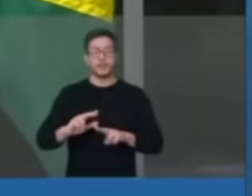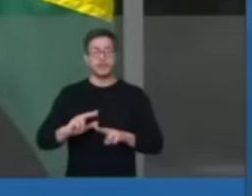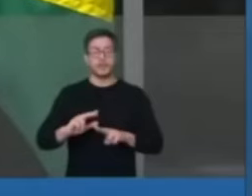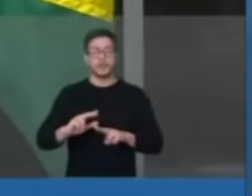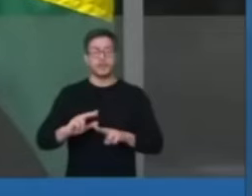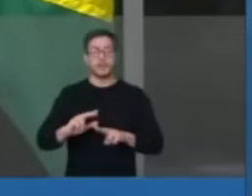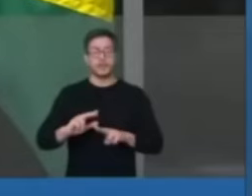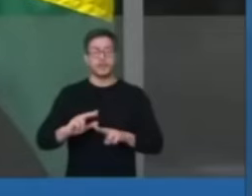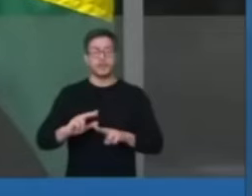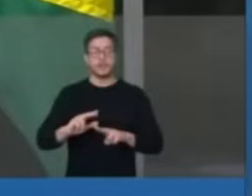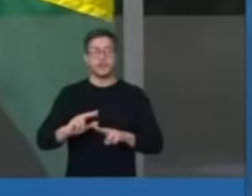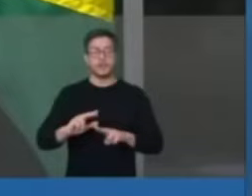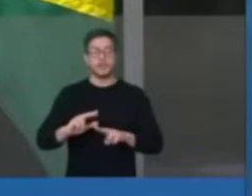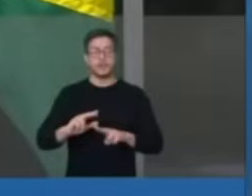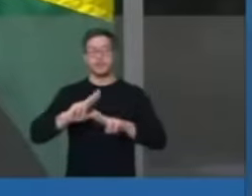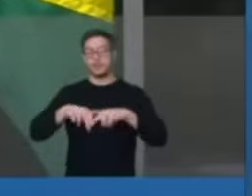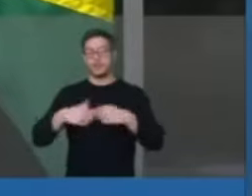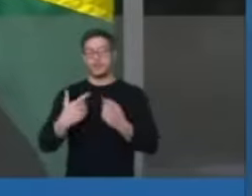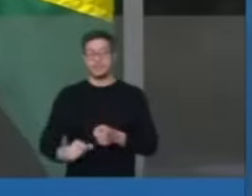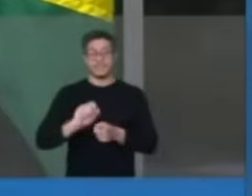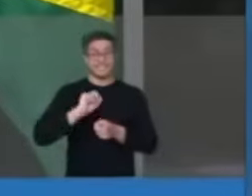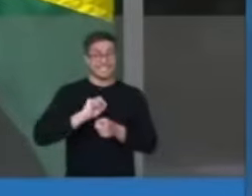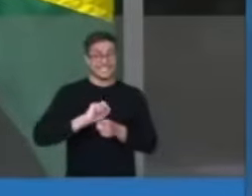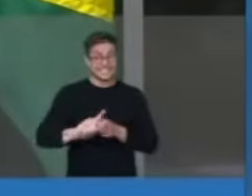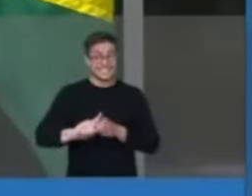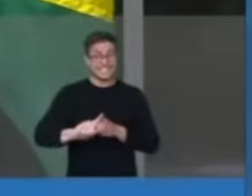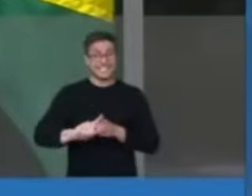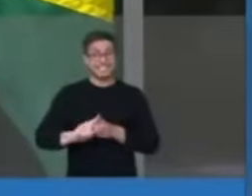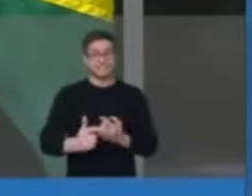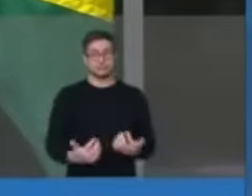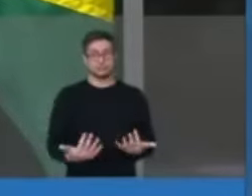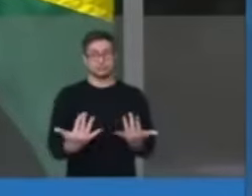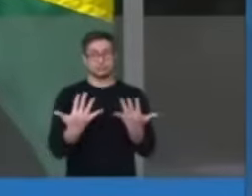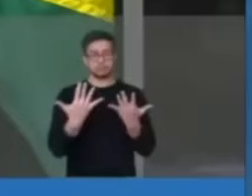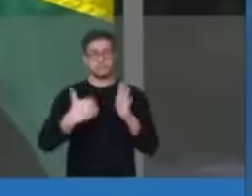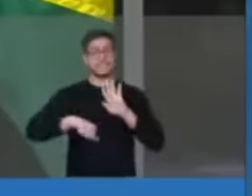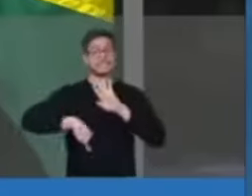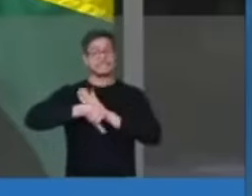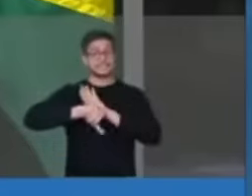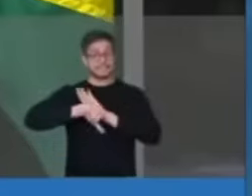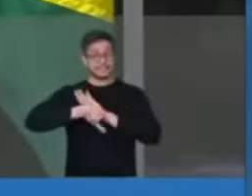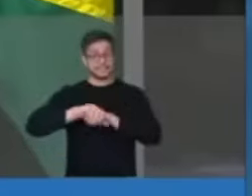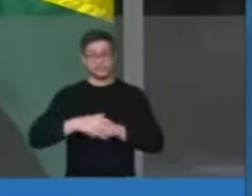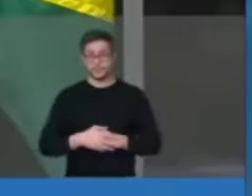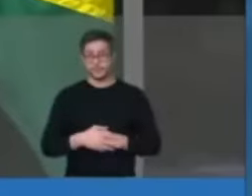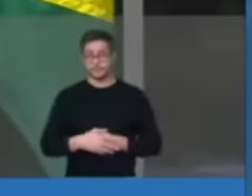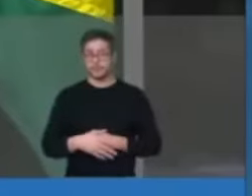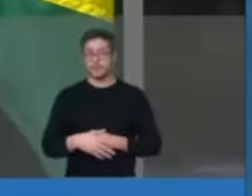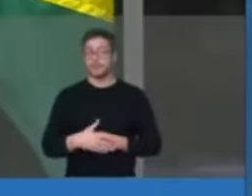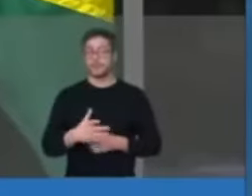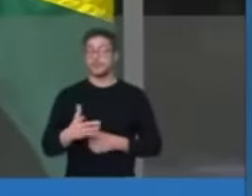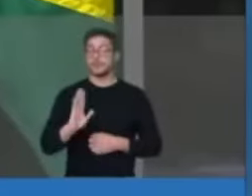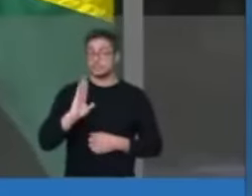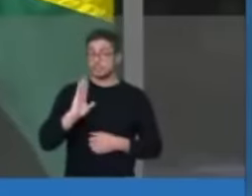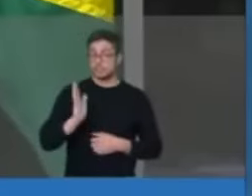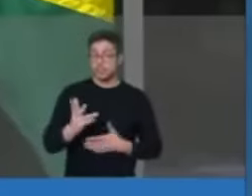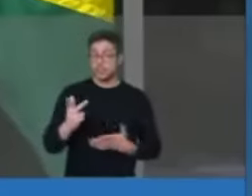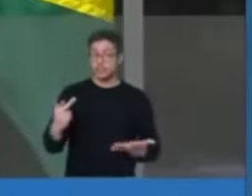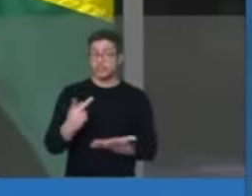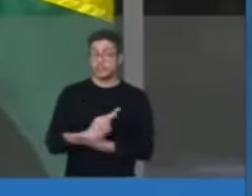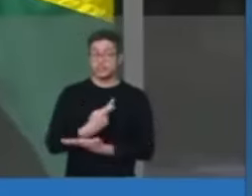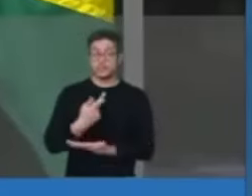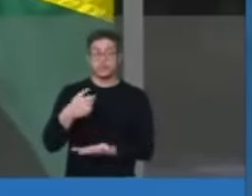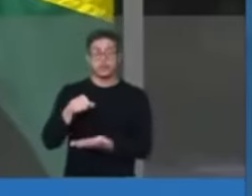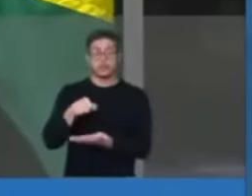para ganhar do algoritmo Polícia Federal já está aí teve gente que recebeu 300.000 para sair ateando